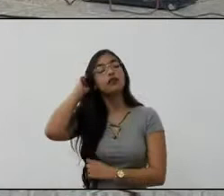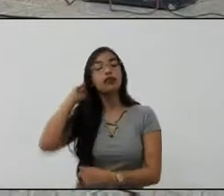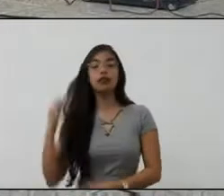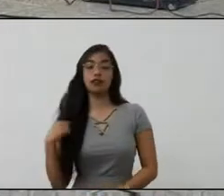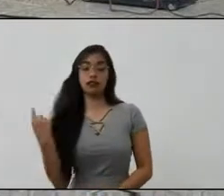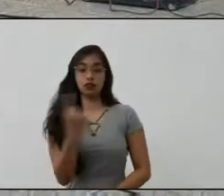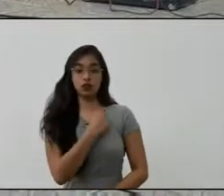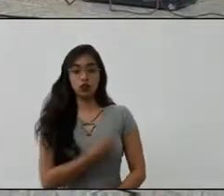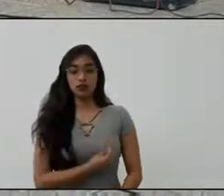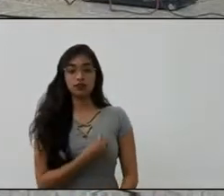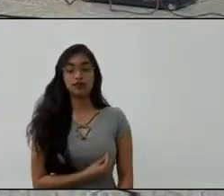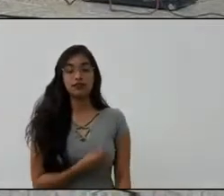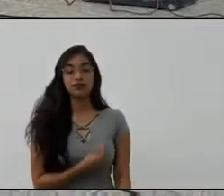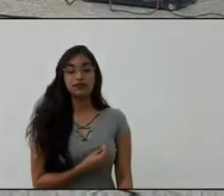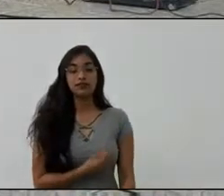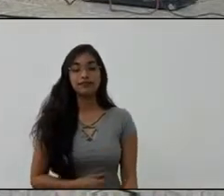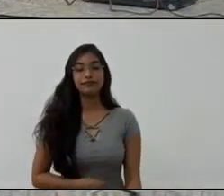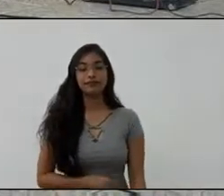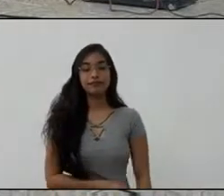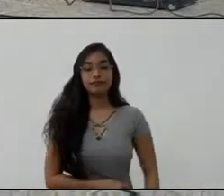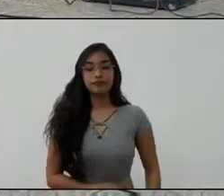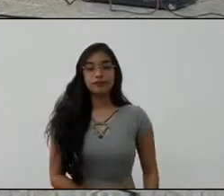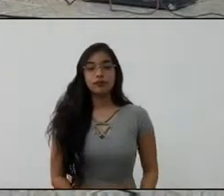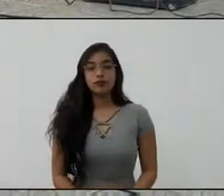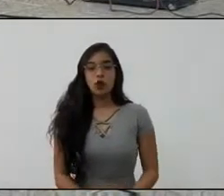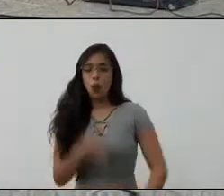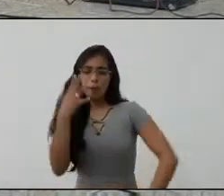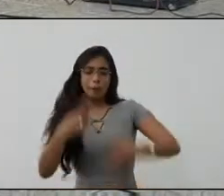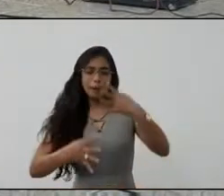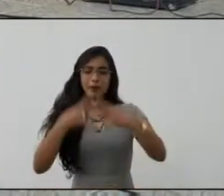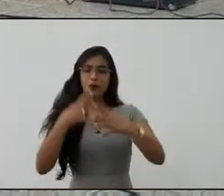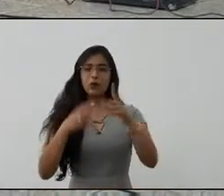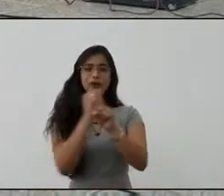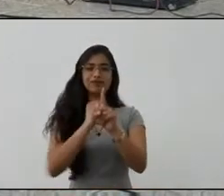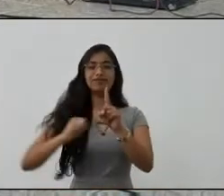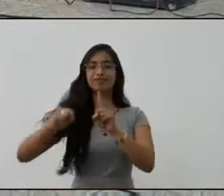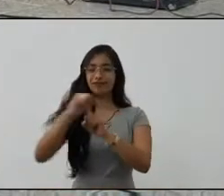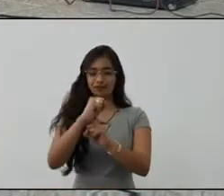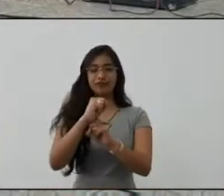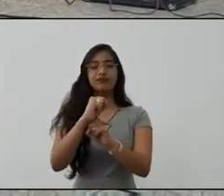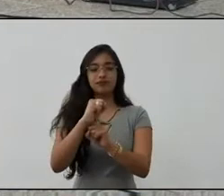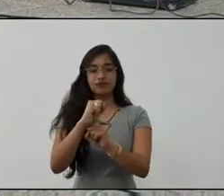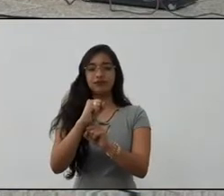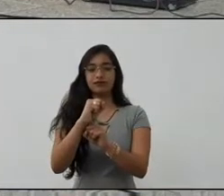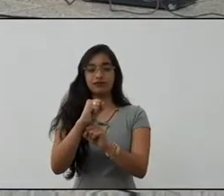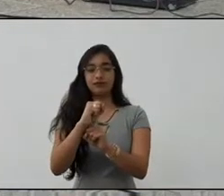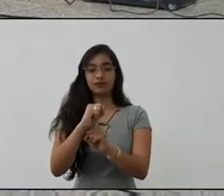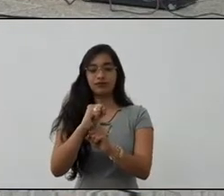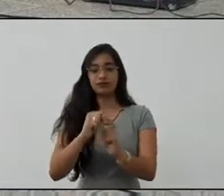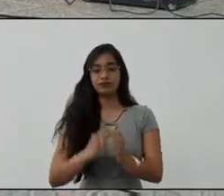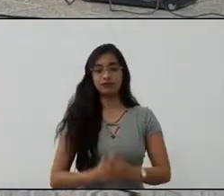vivendo uma convulsão social como nunca vivemos